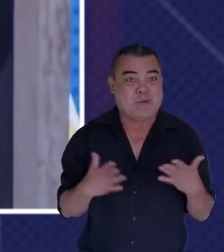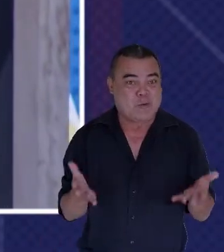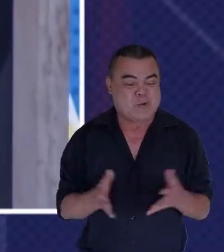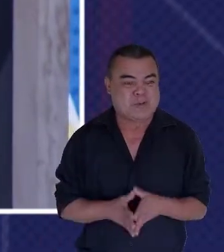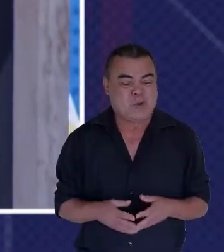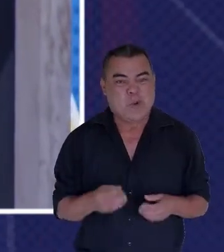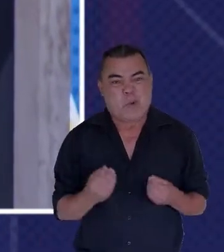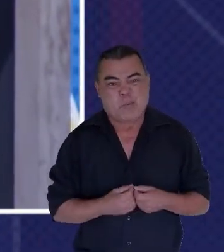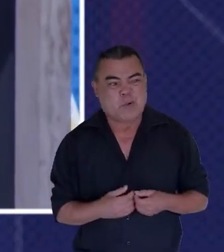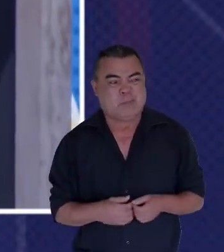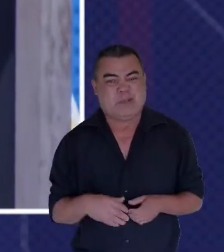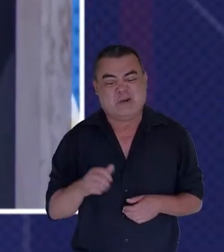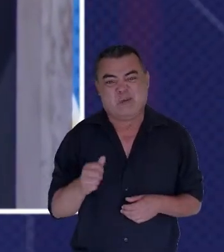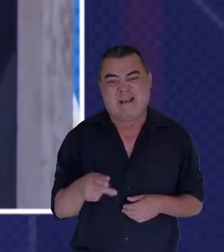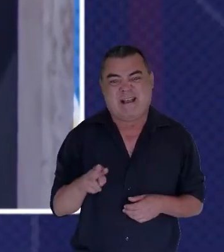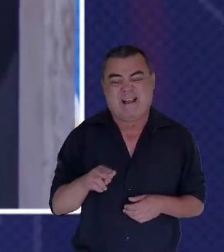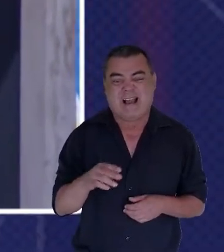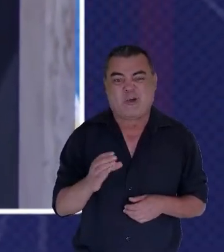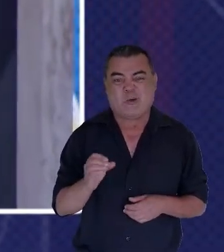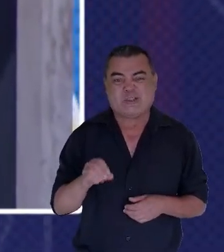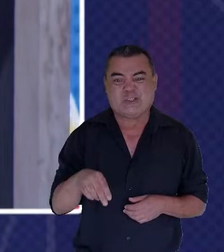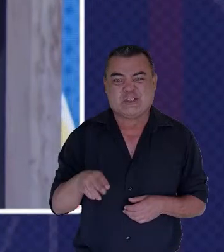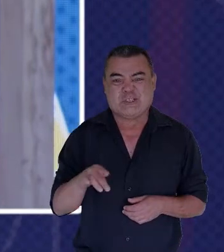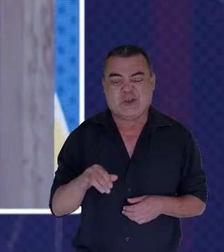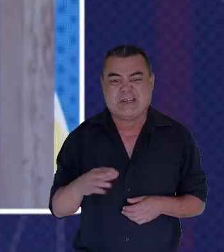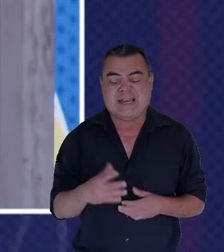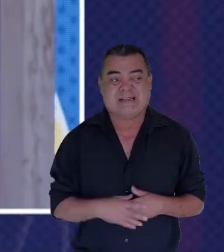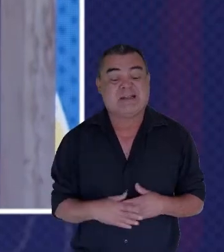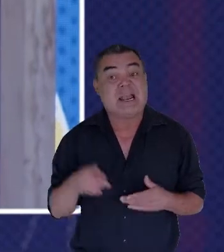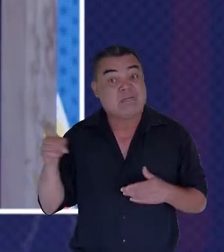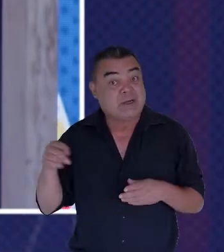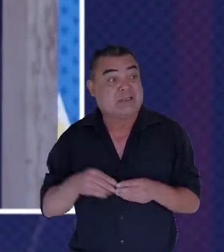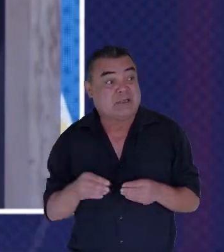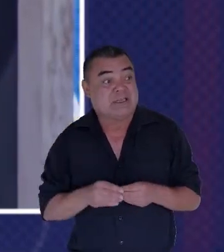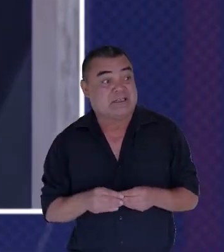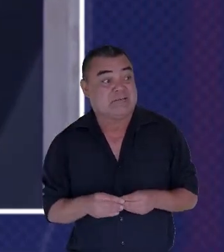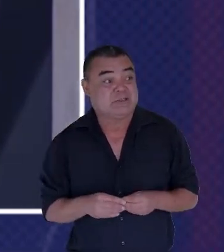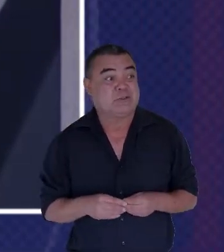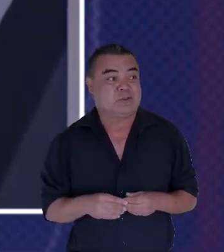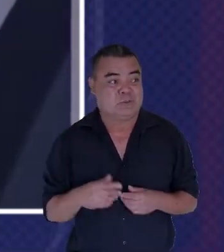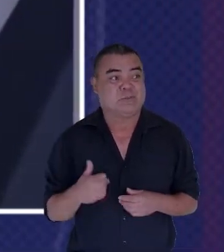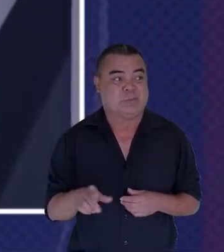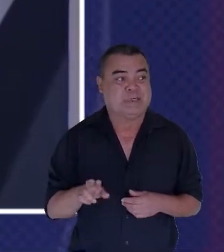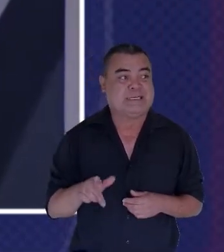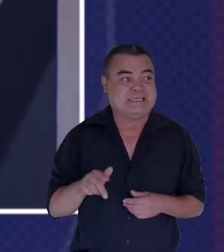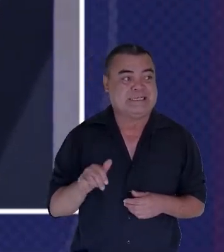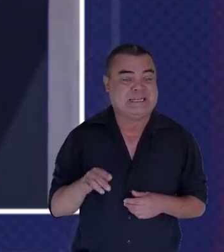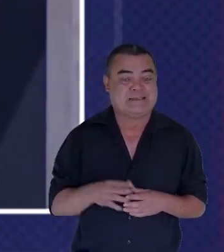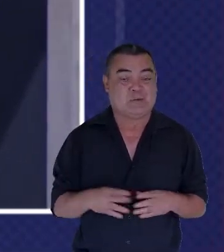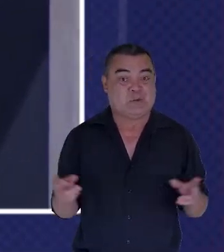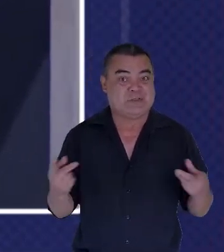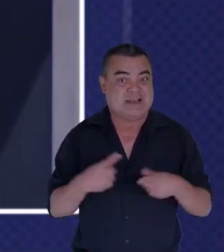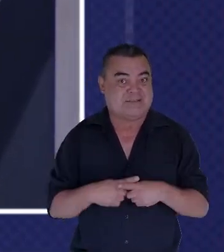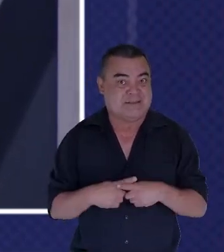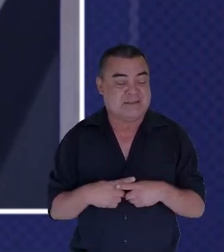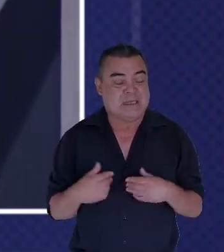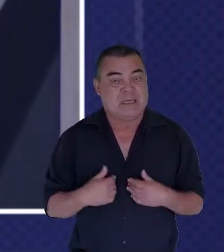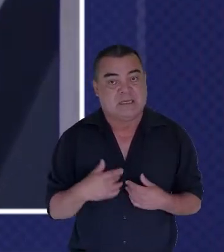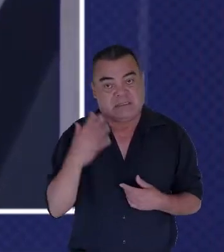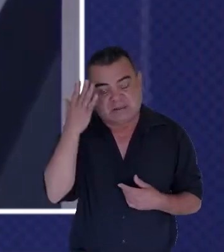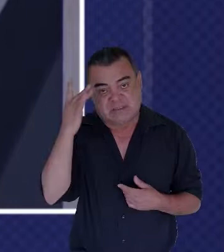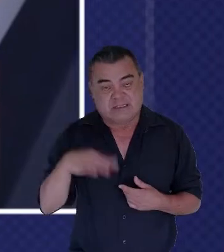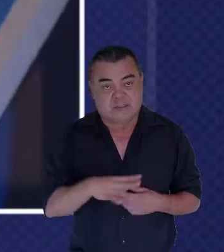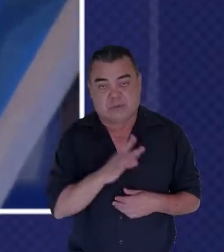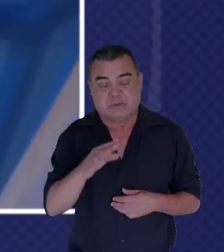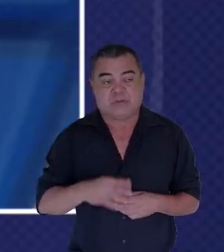pouco pelo ar condicionado mas lá fora também e fazendo essa polinização cruzada com essa emoção que eu chego aqui não sei se um dia